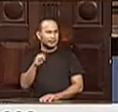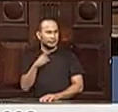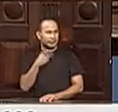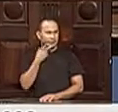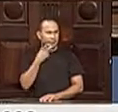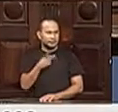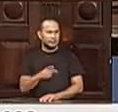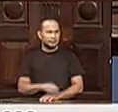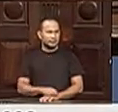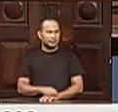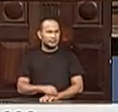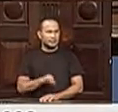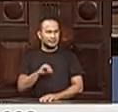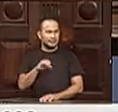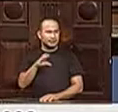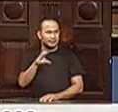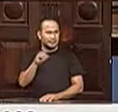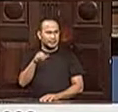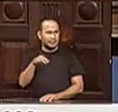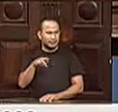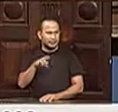ICMBio e do